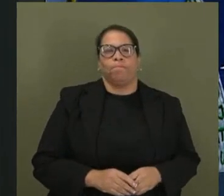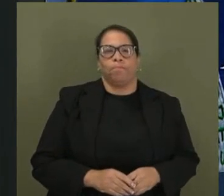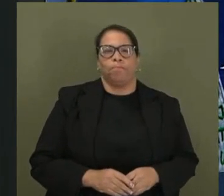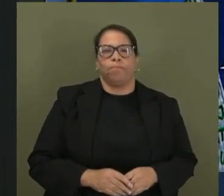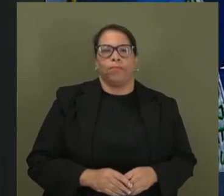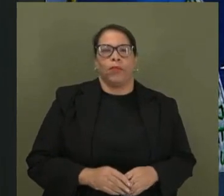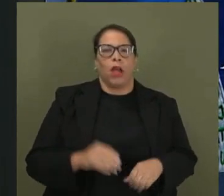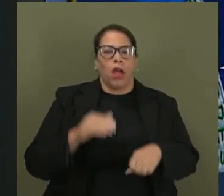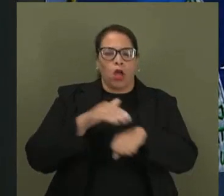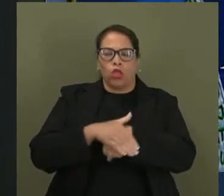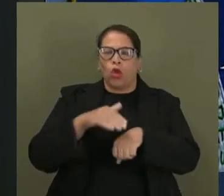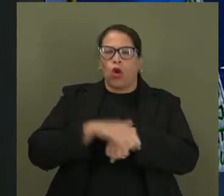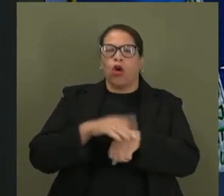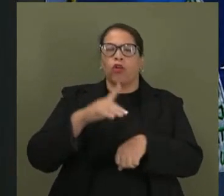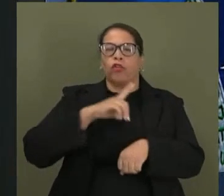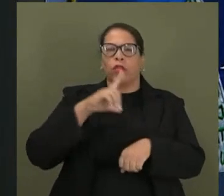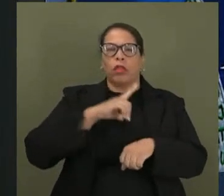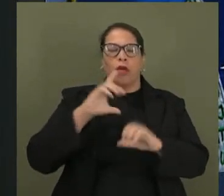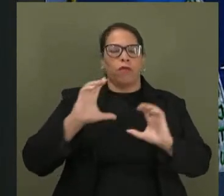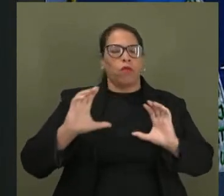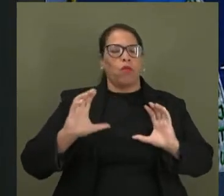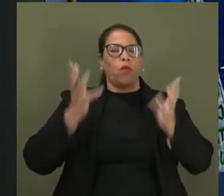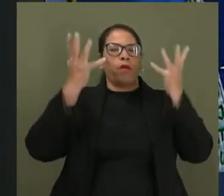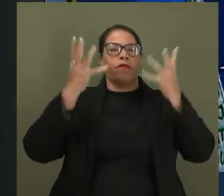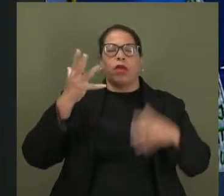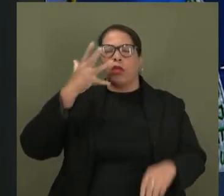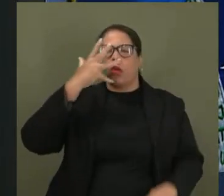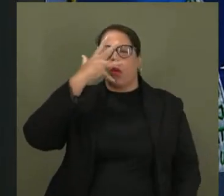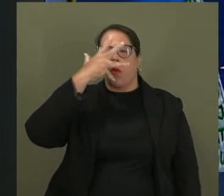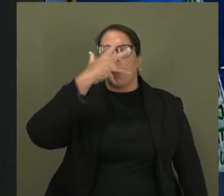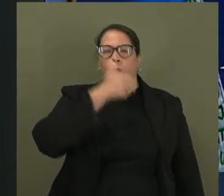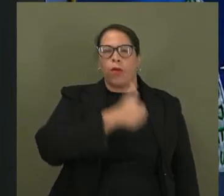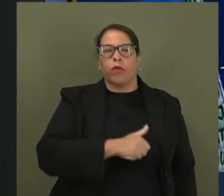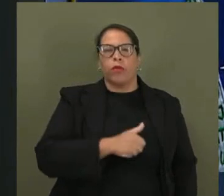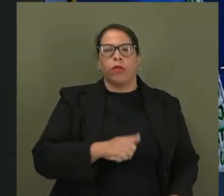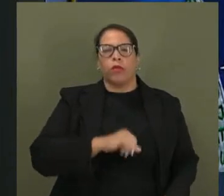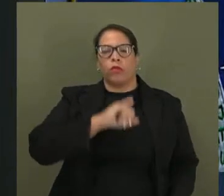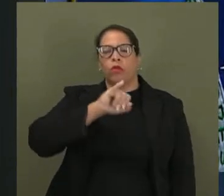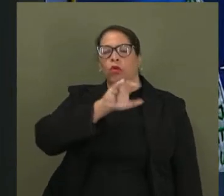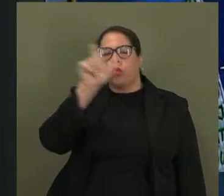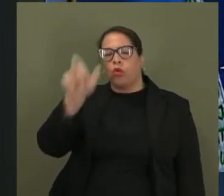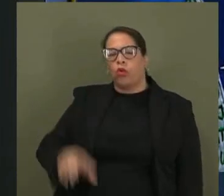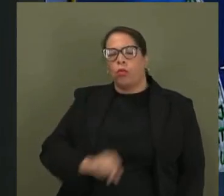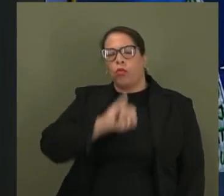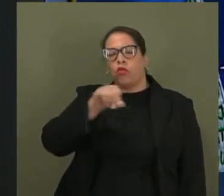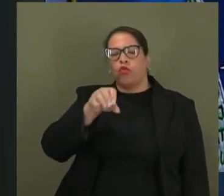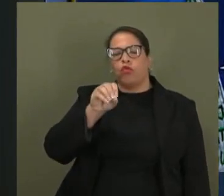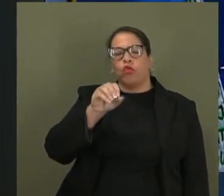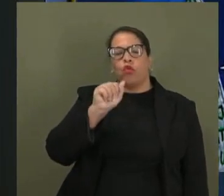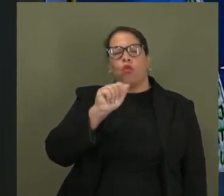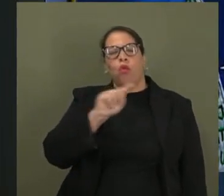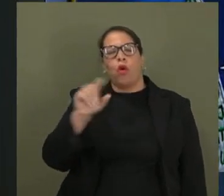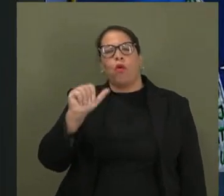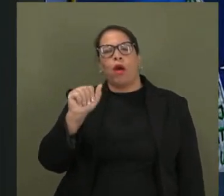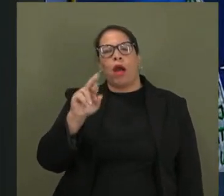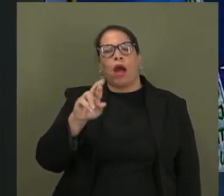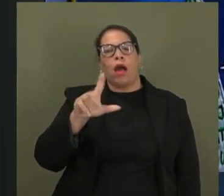À noite teve um concerto muito bonito do João Carlos, grande maestro brasileiro,